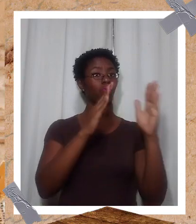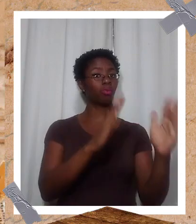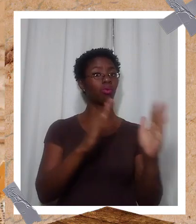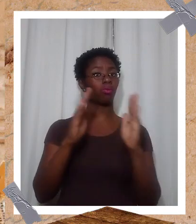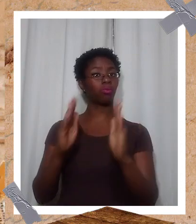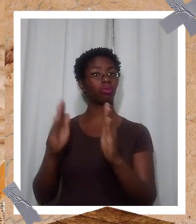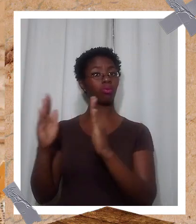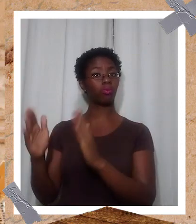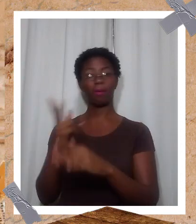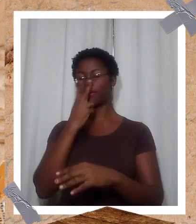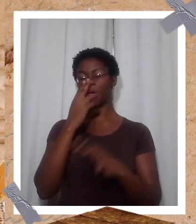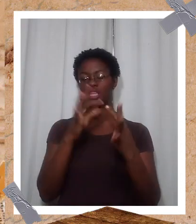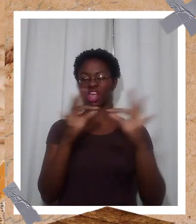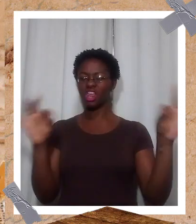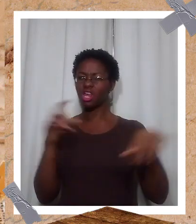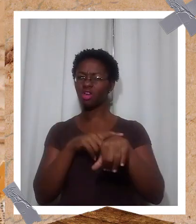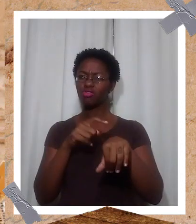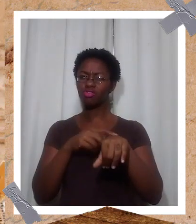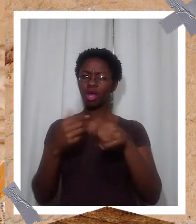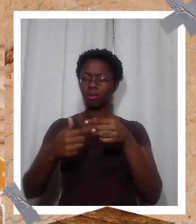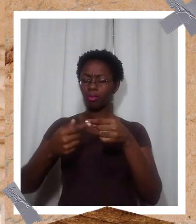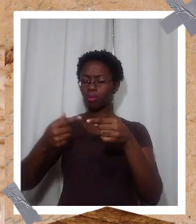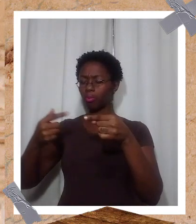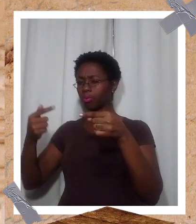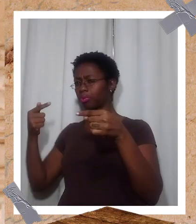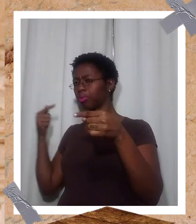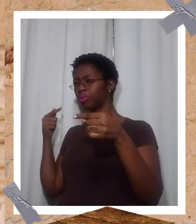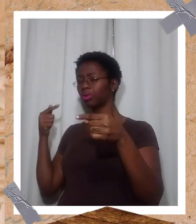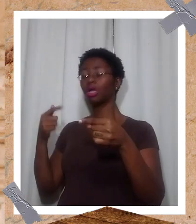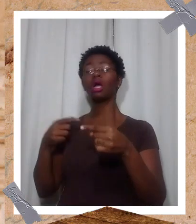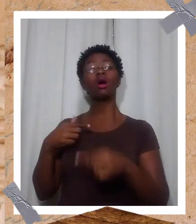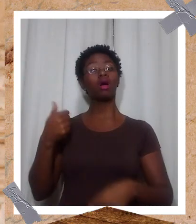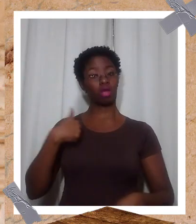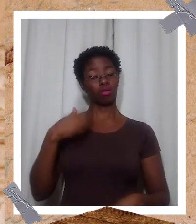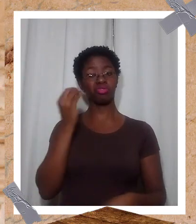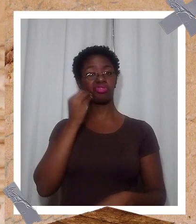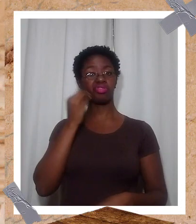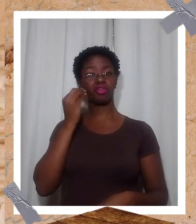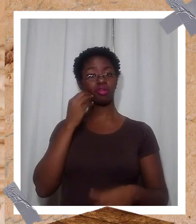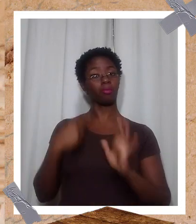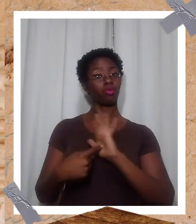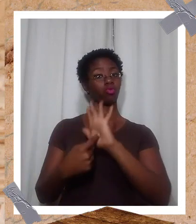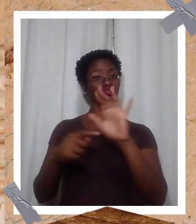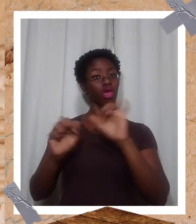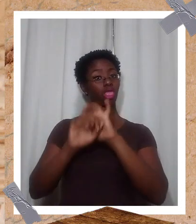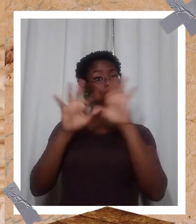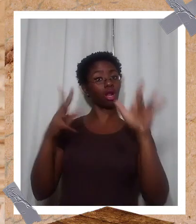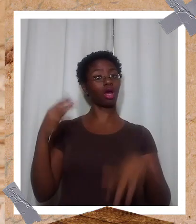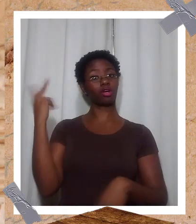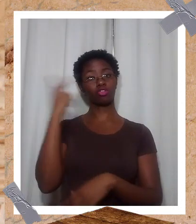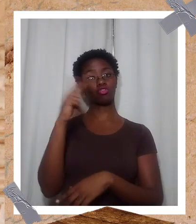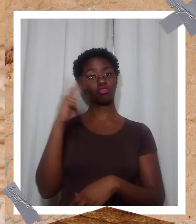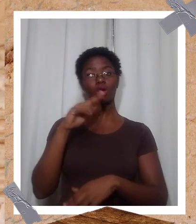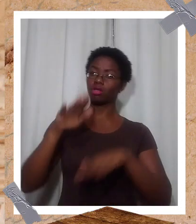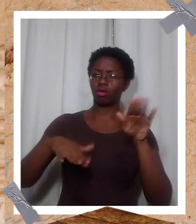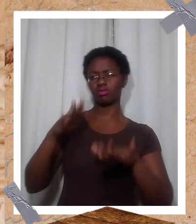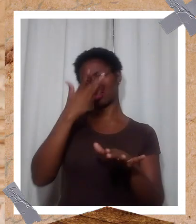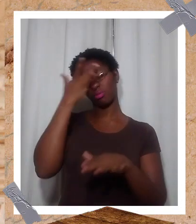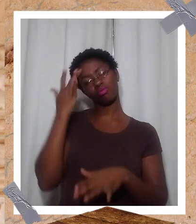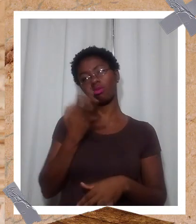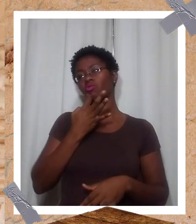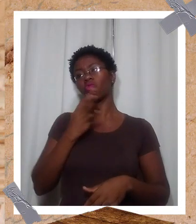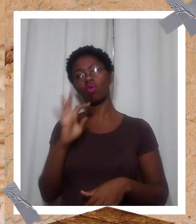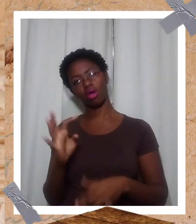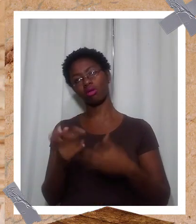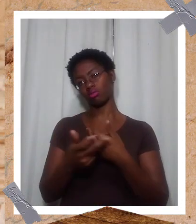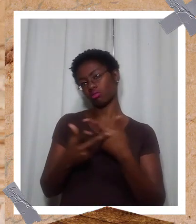linha do tempo de retrospectiva, né? Vamos tentar ilustrar bem a história de vocês para quem ainda não teve o privilégio de ouvir ou de saber alguns